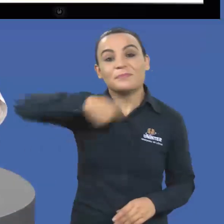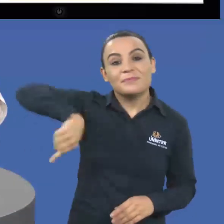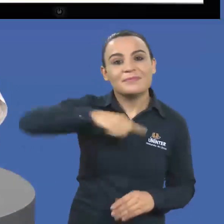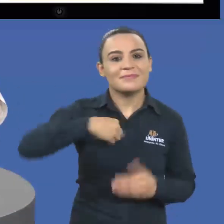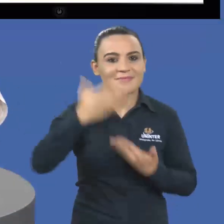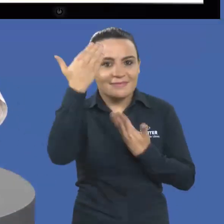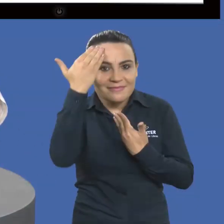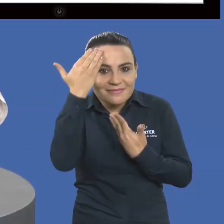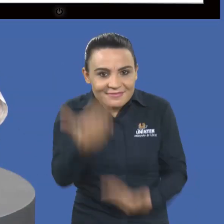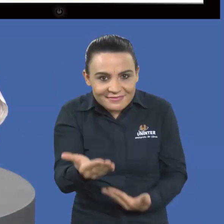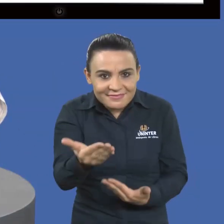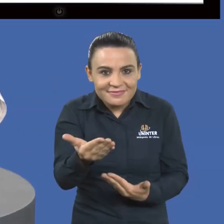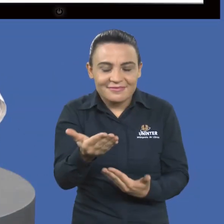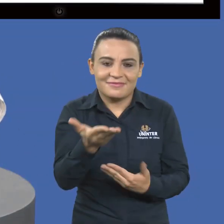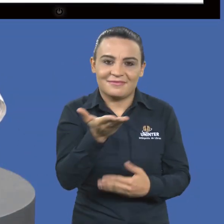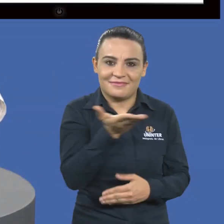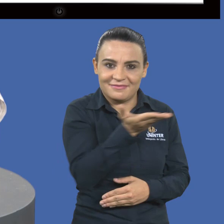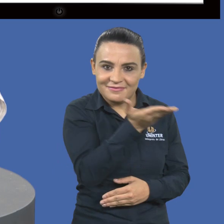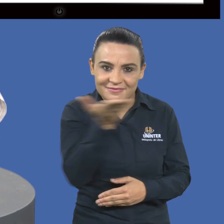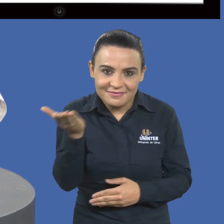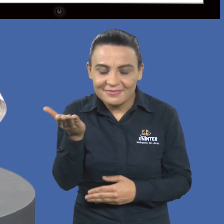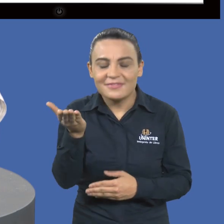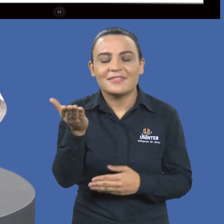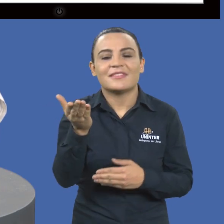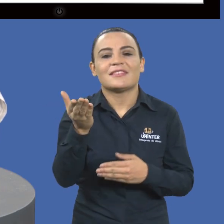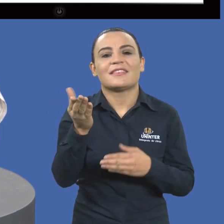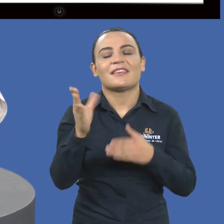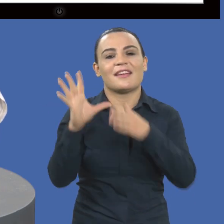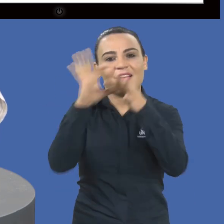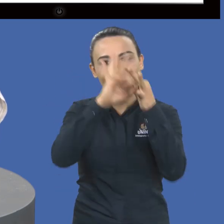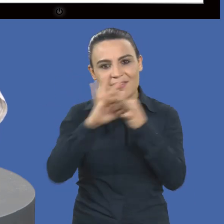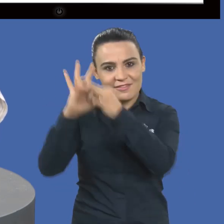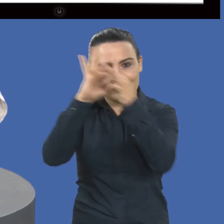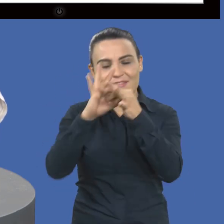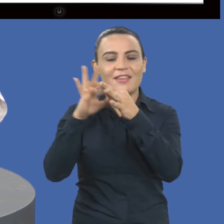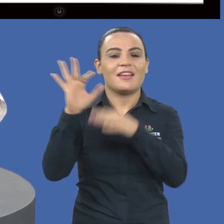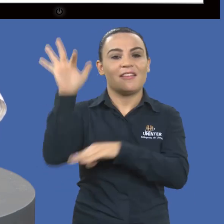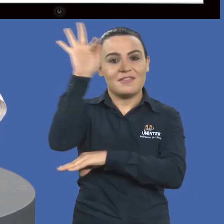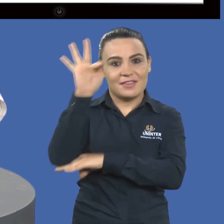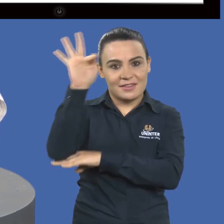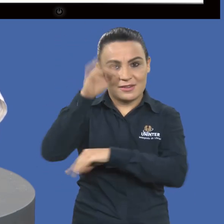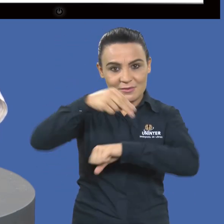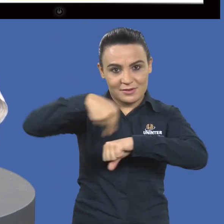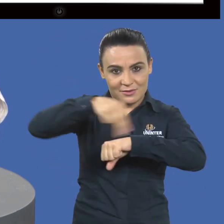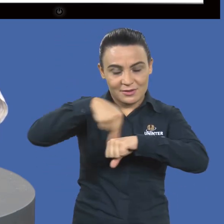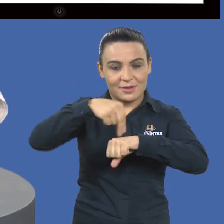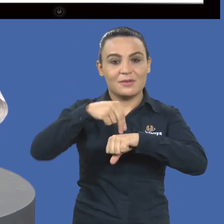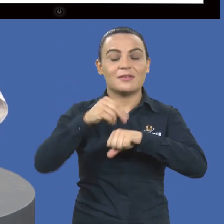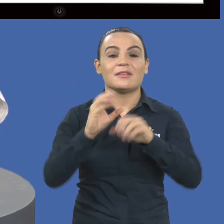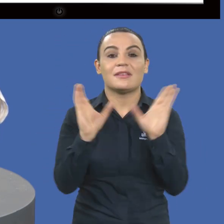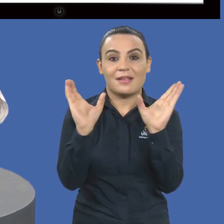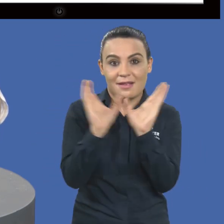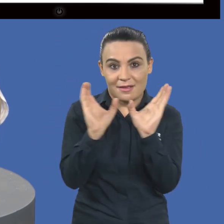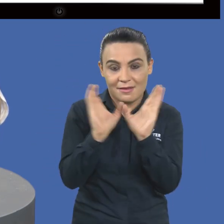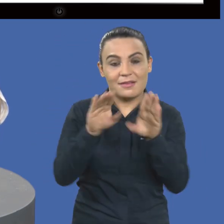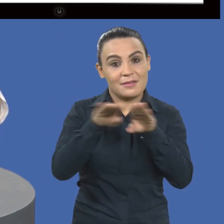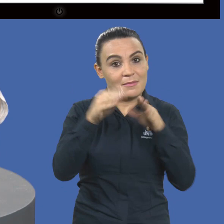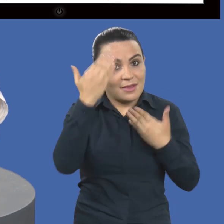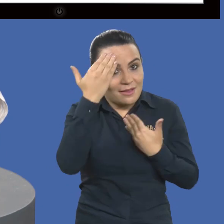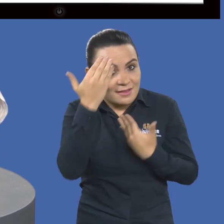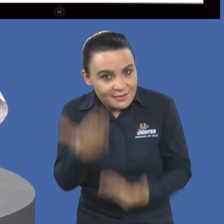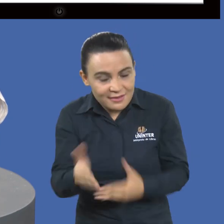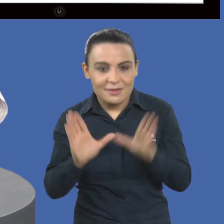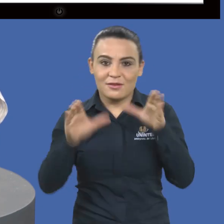Nós agradecemos não só à Federação Nacional das APAES, mas